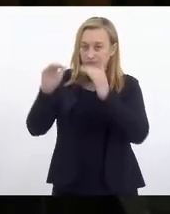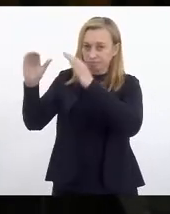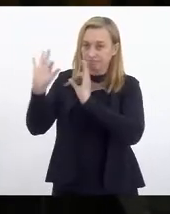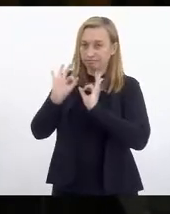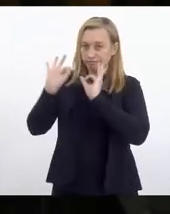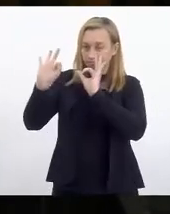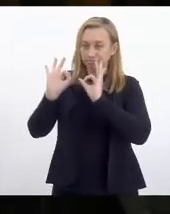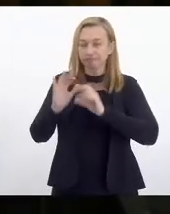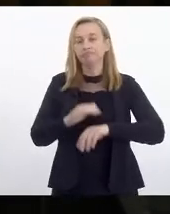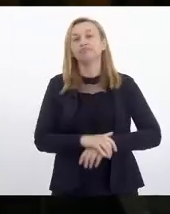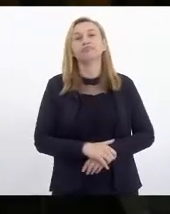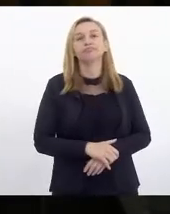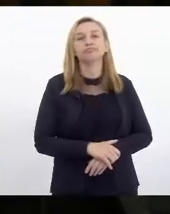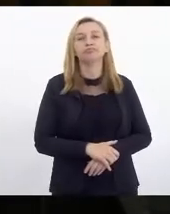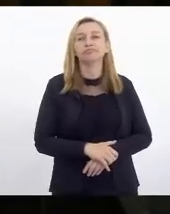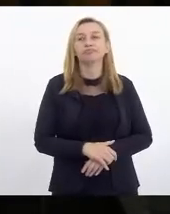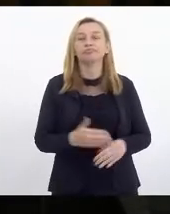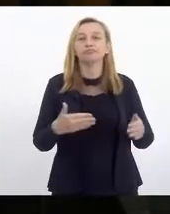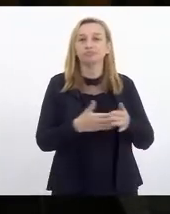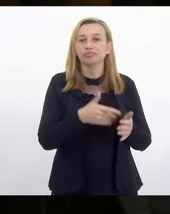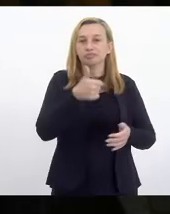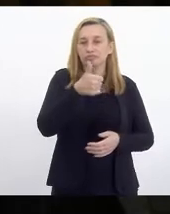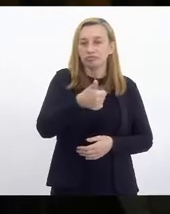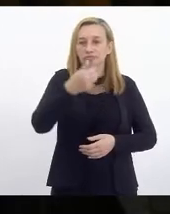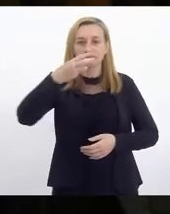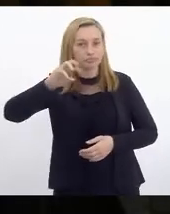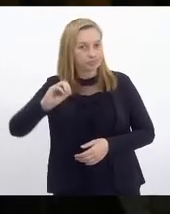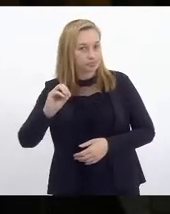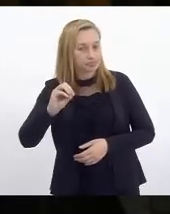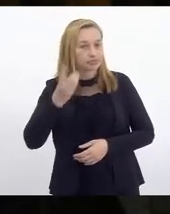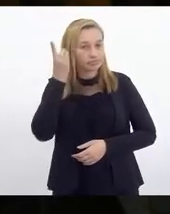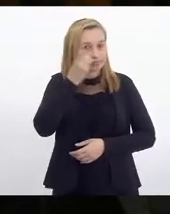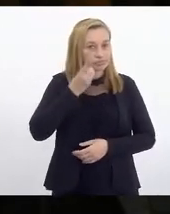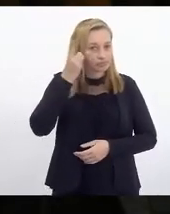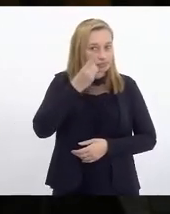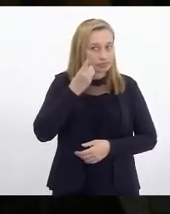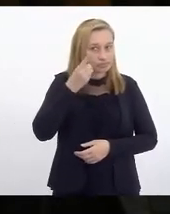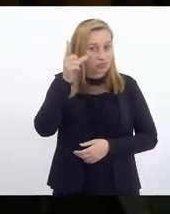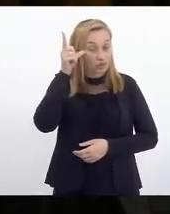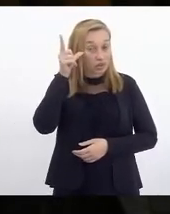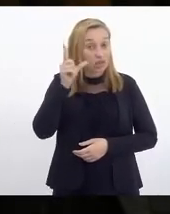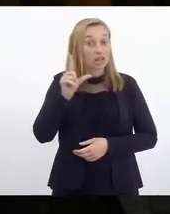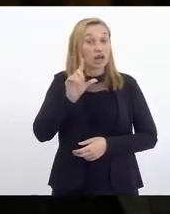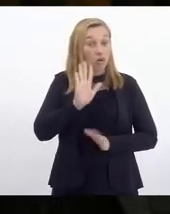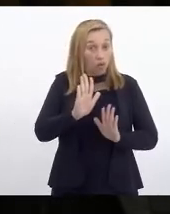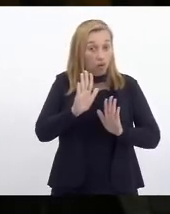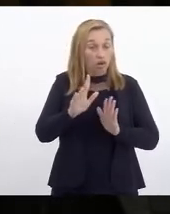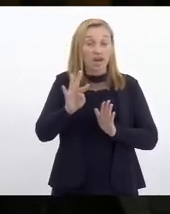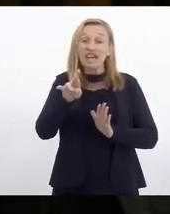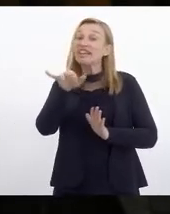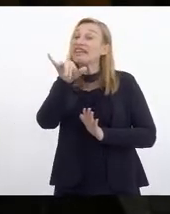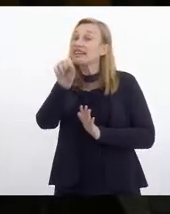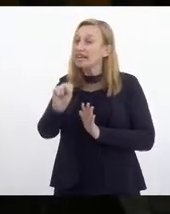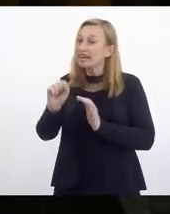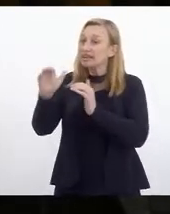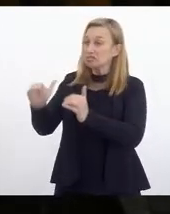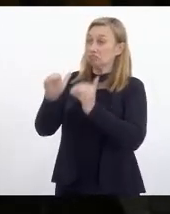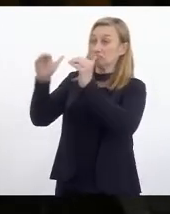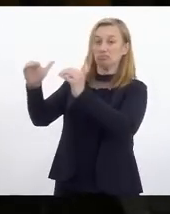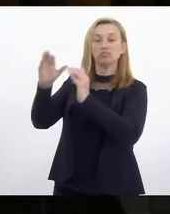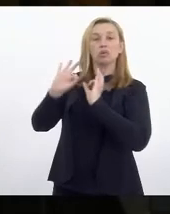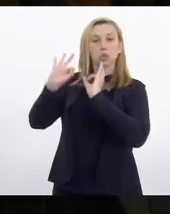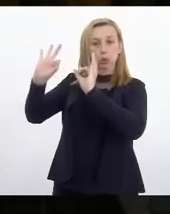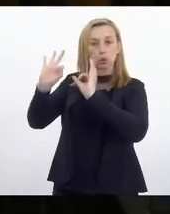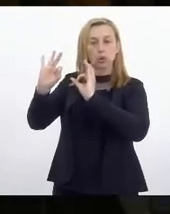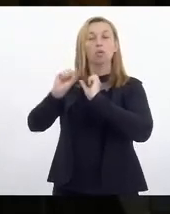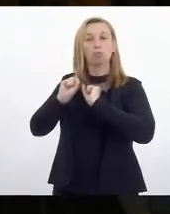previstas até 2030, deputada Lucinha, receitas extraordinárias,